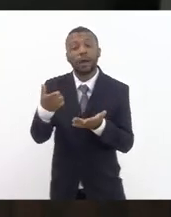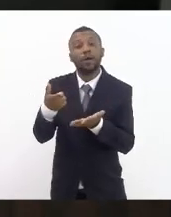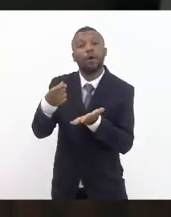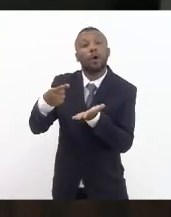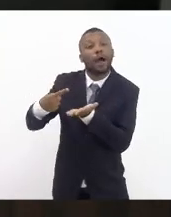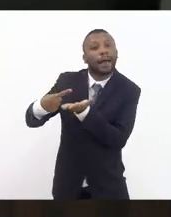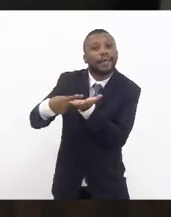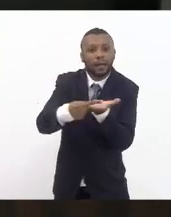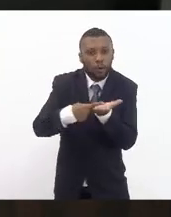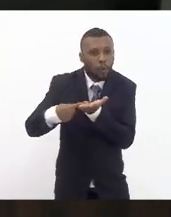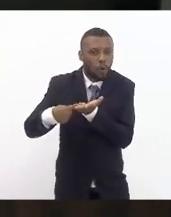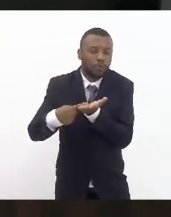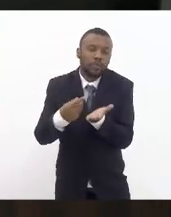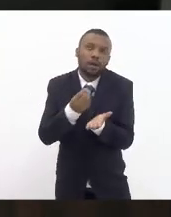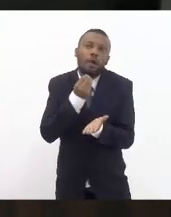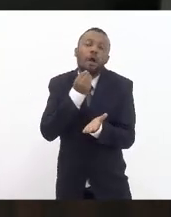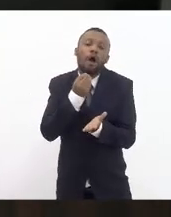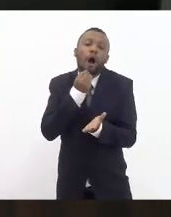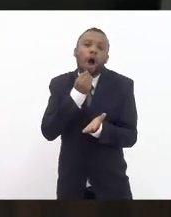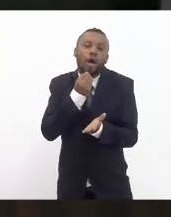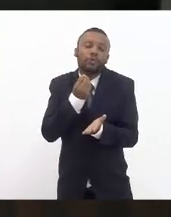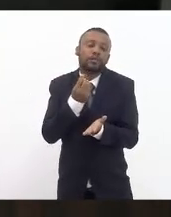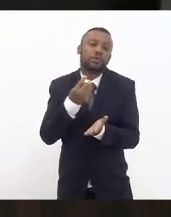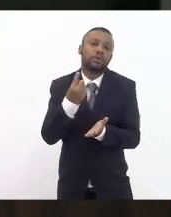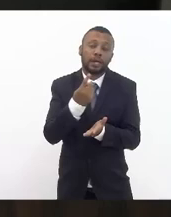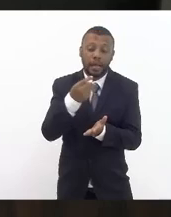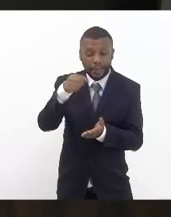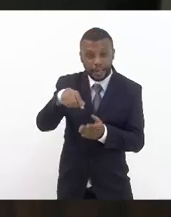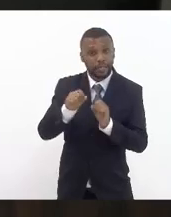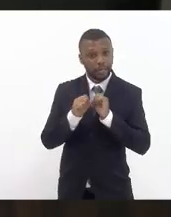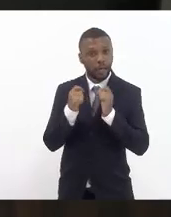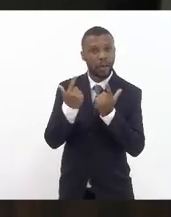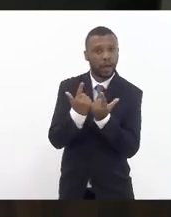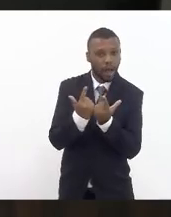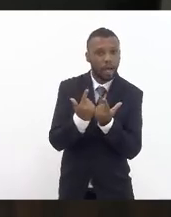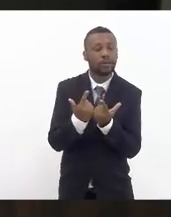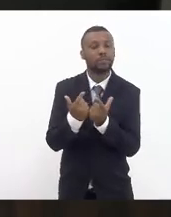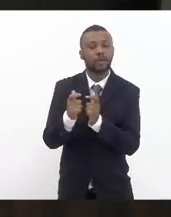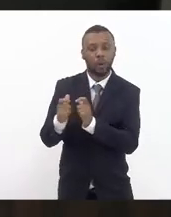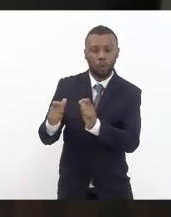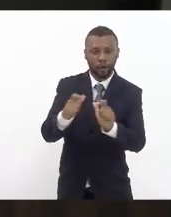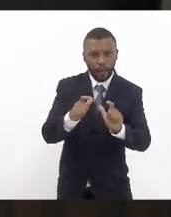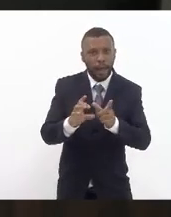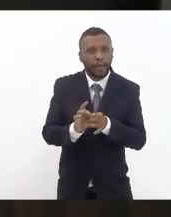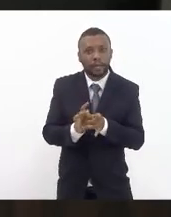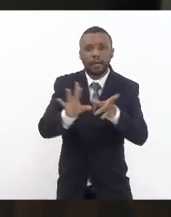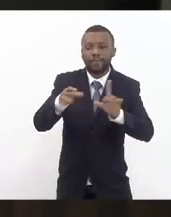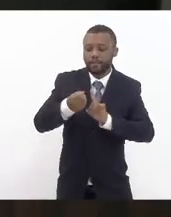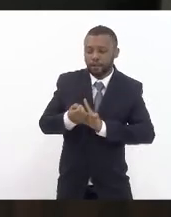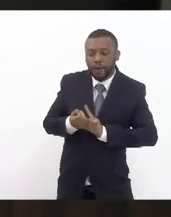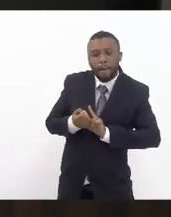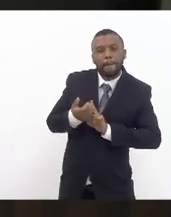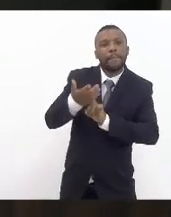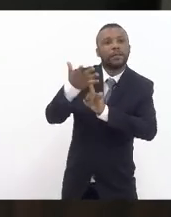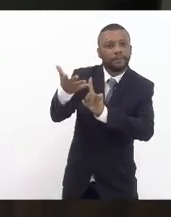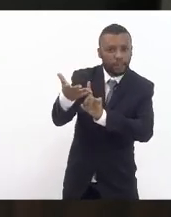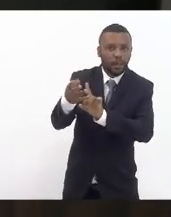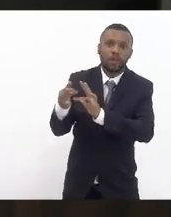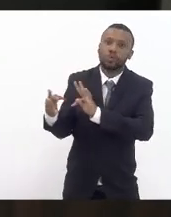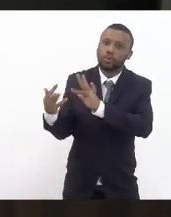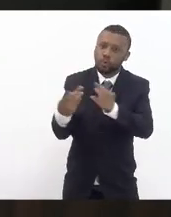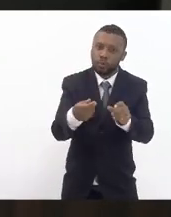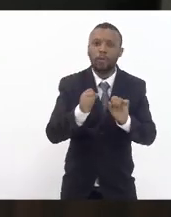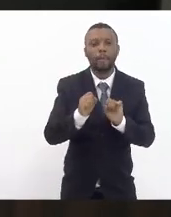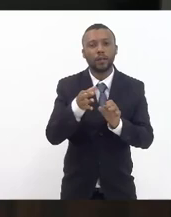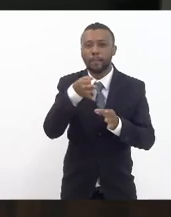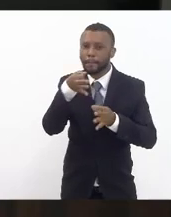logicamente, aqui é um lugar de manifestações. Todos podem, como da outra